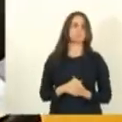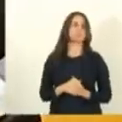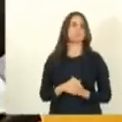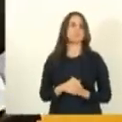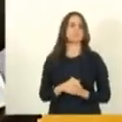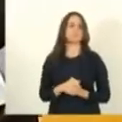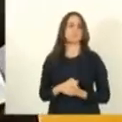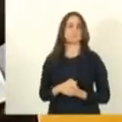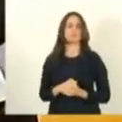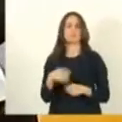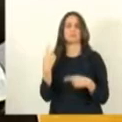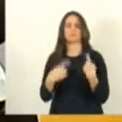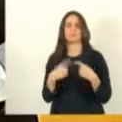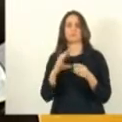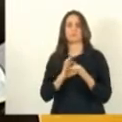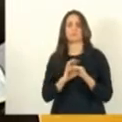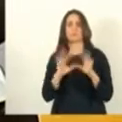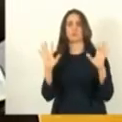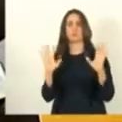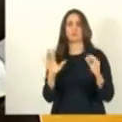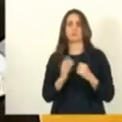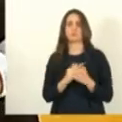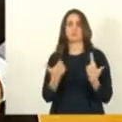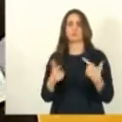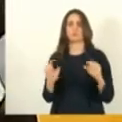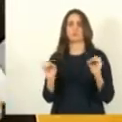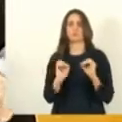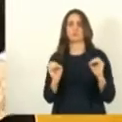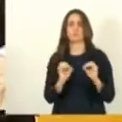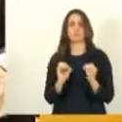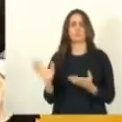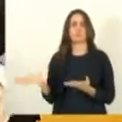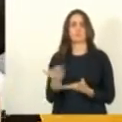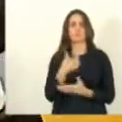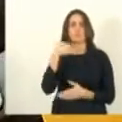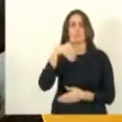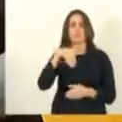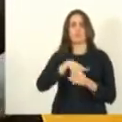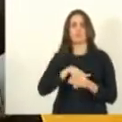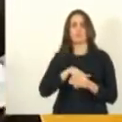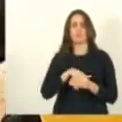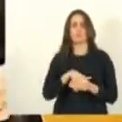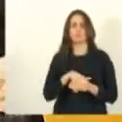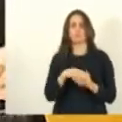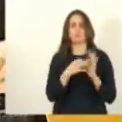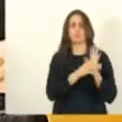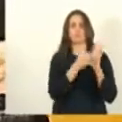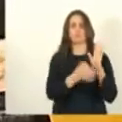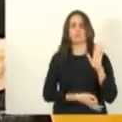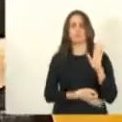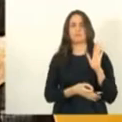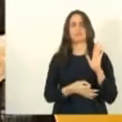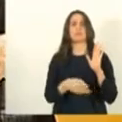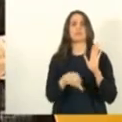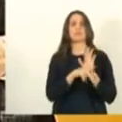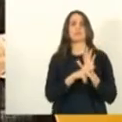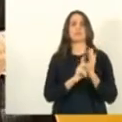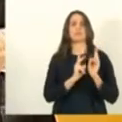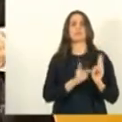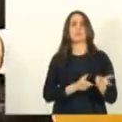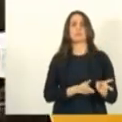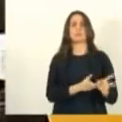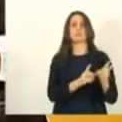Vou colocar a matéria. Continua em discussão? Não tendo o que discutir, eu vou colher os votos parecer do deputado foi pela